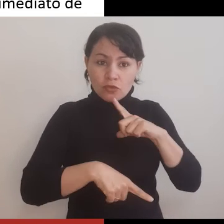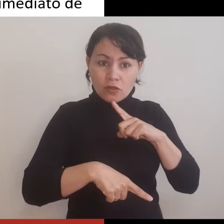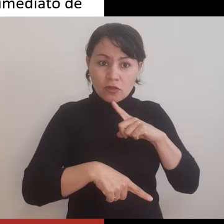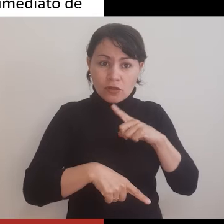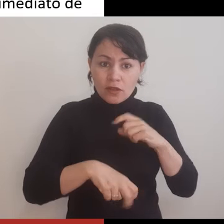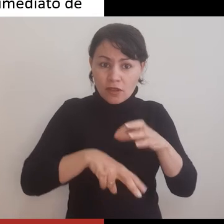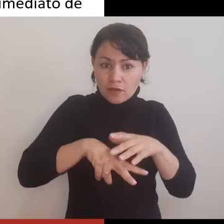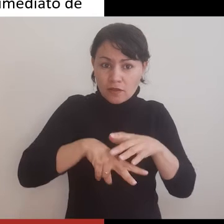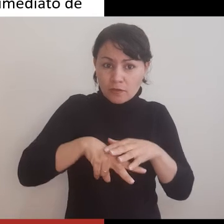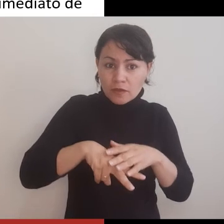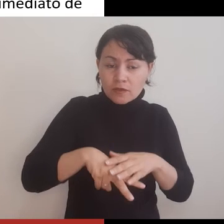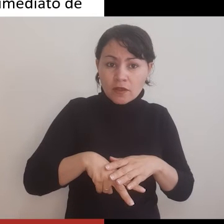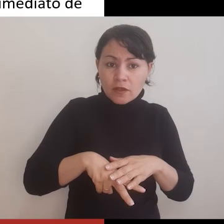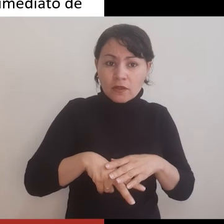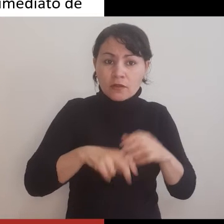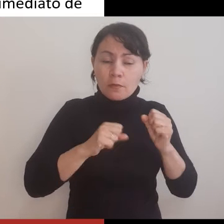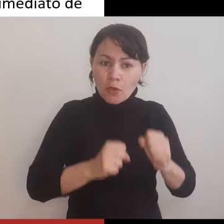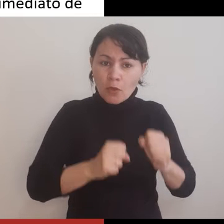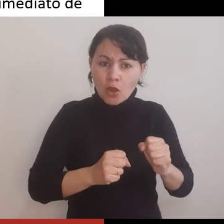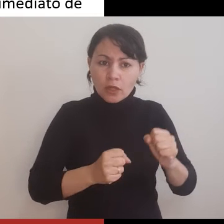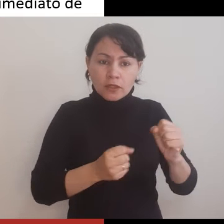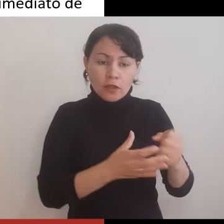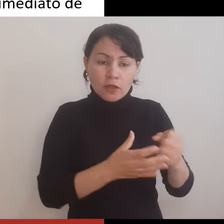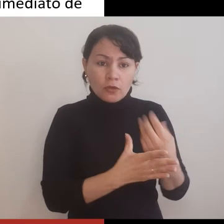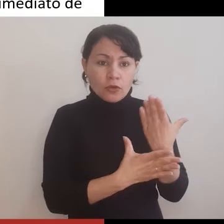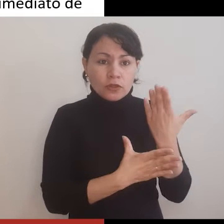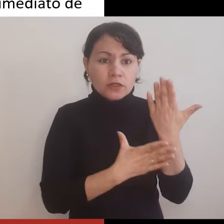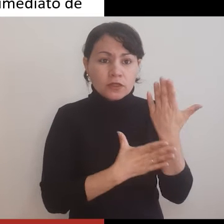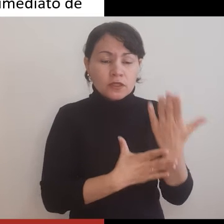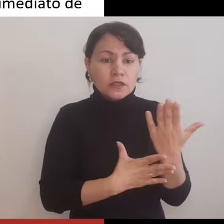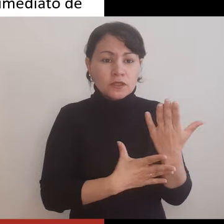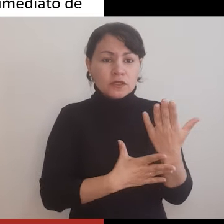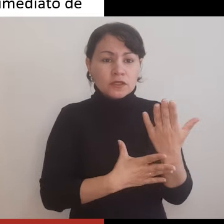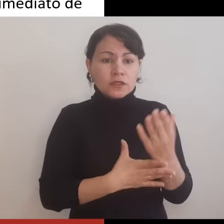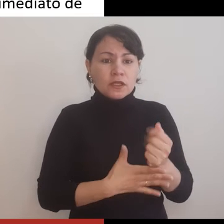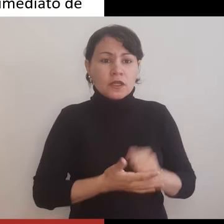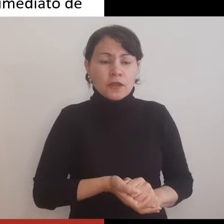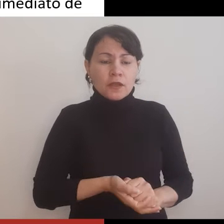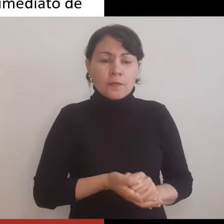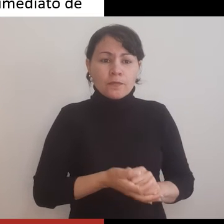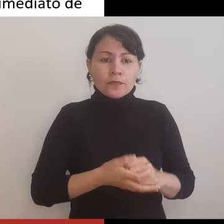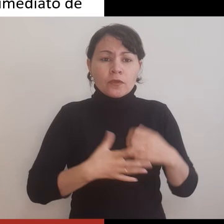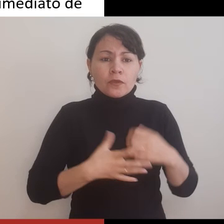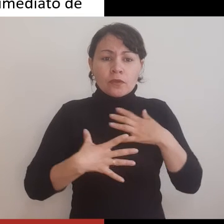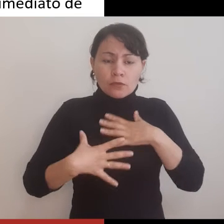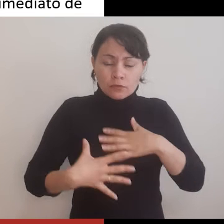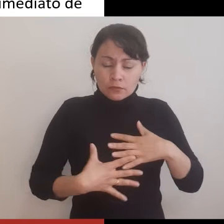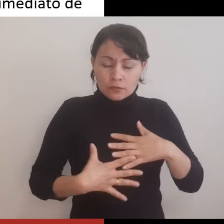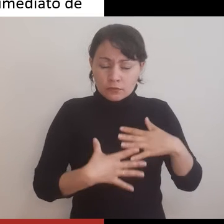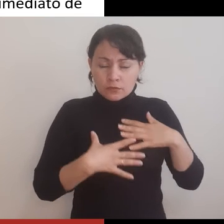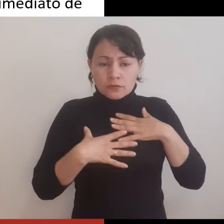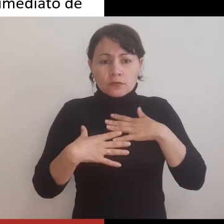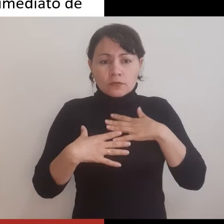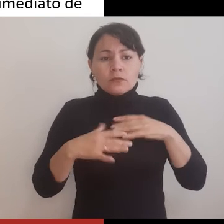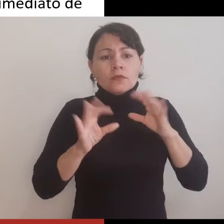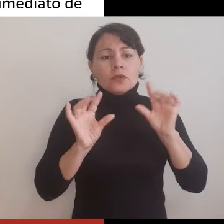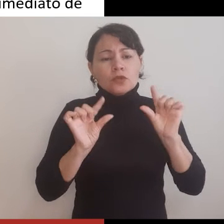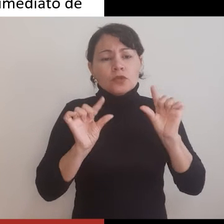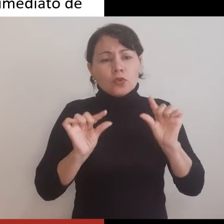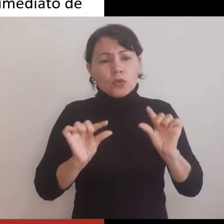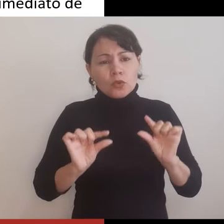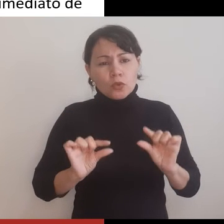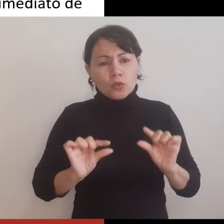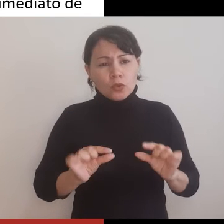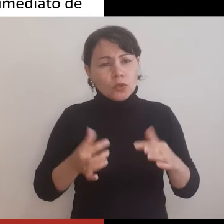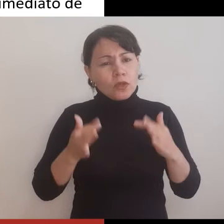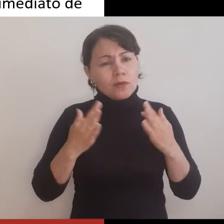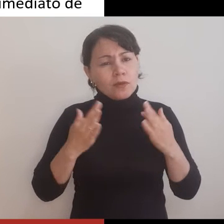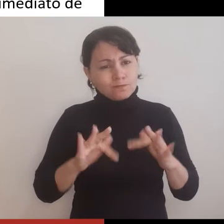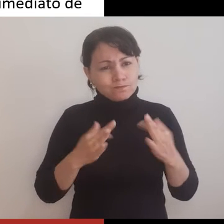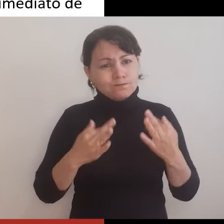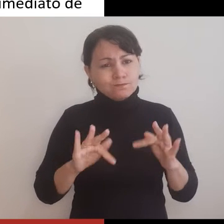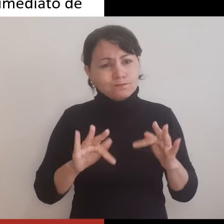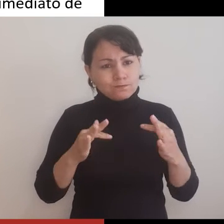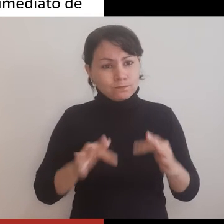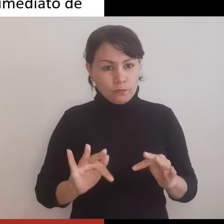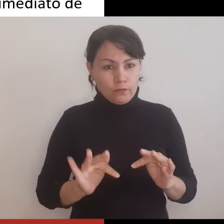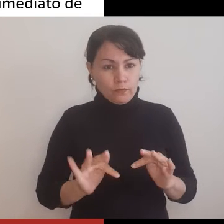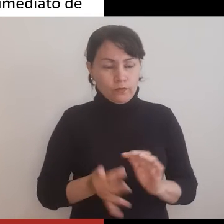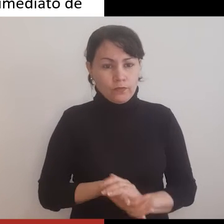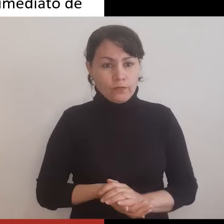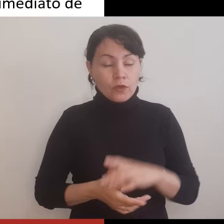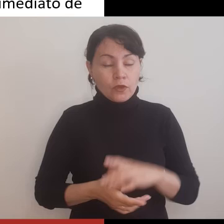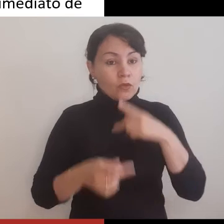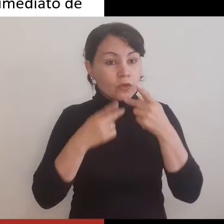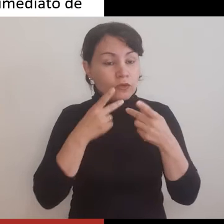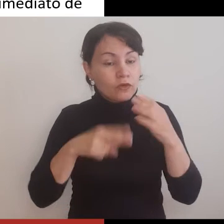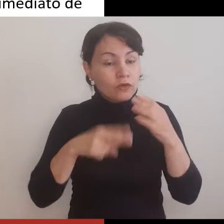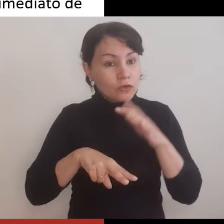esses suportes eles podem acontecer de forma concomitante, né? Ou seja, ao mesmo tempo. Quando eu falo de um